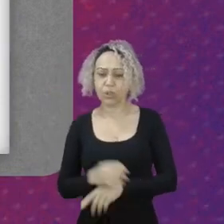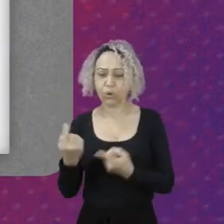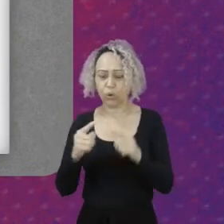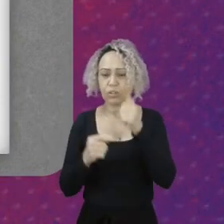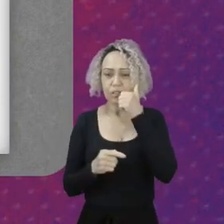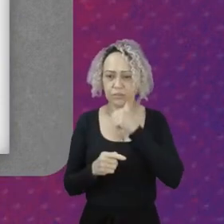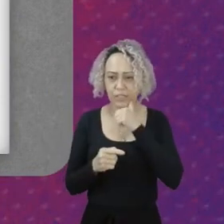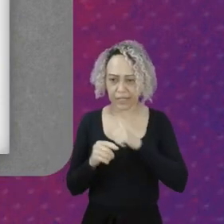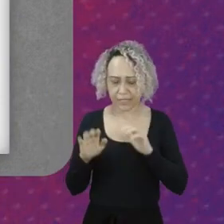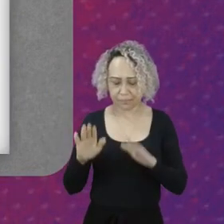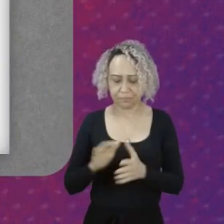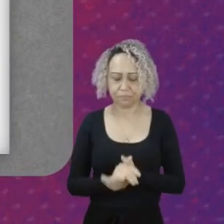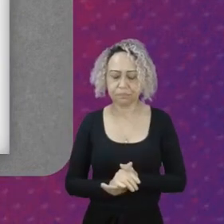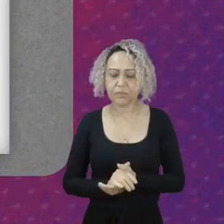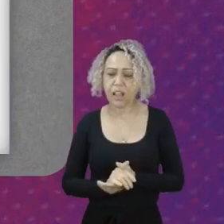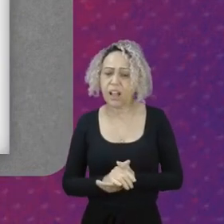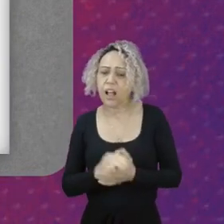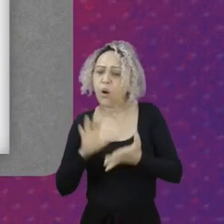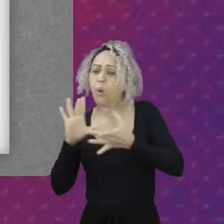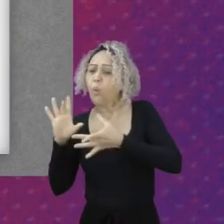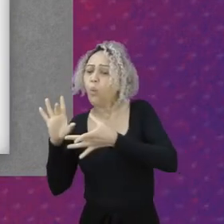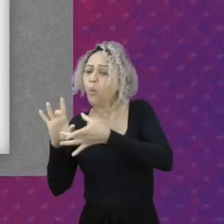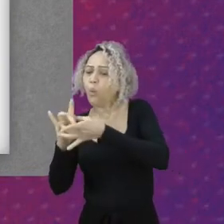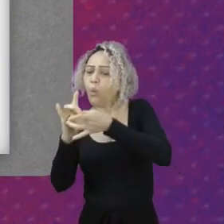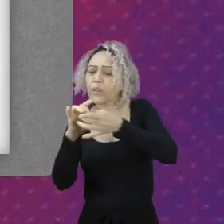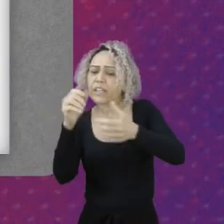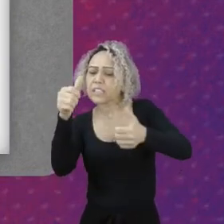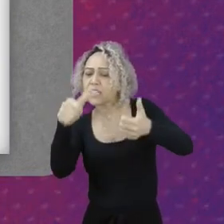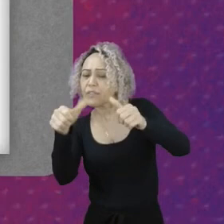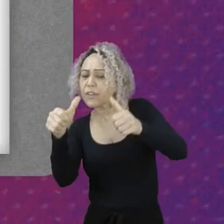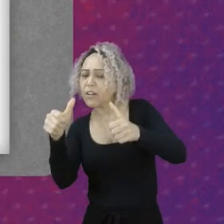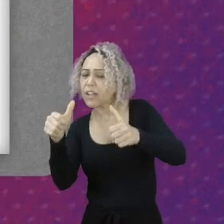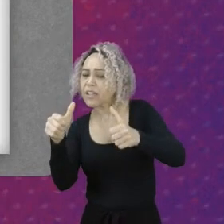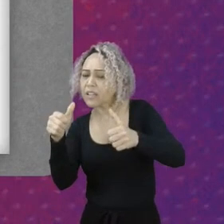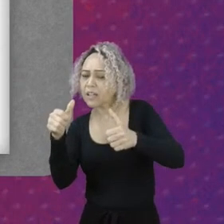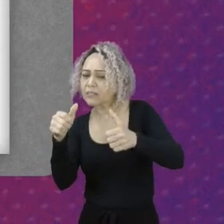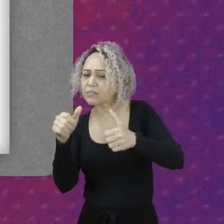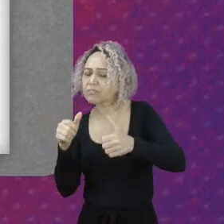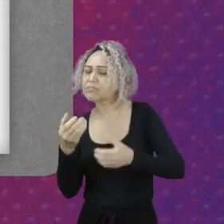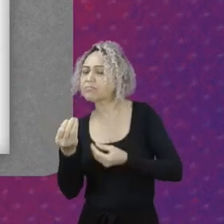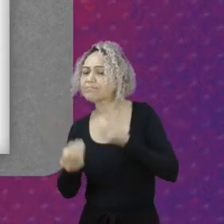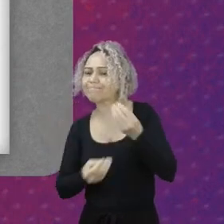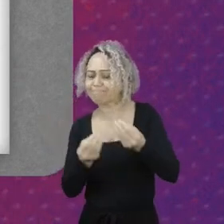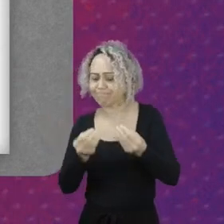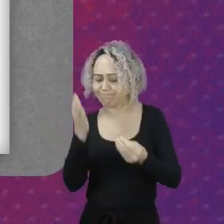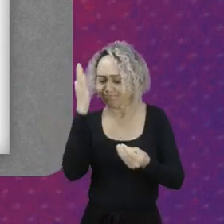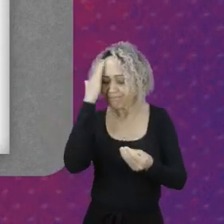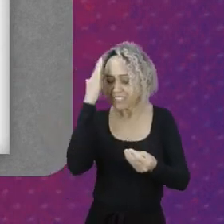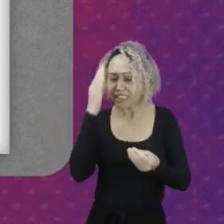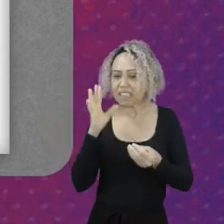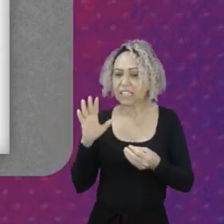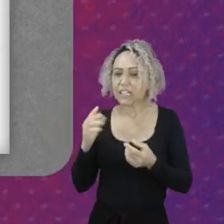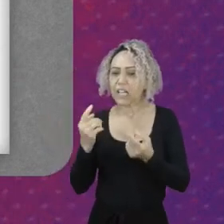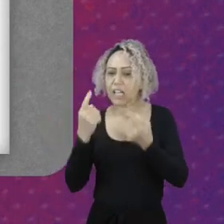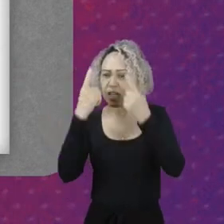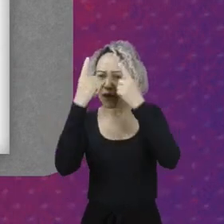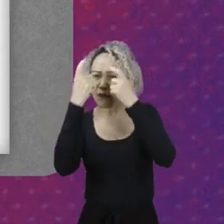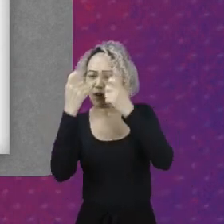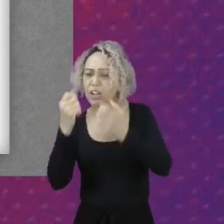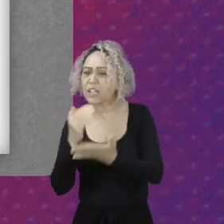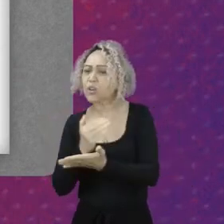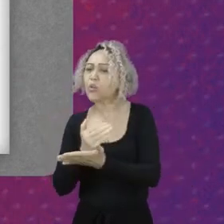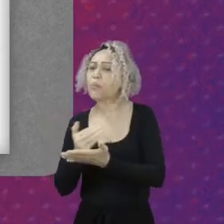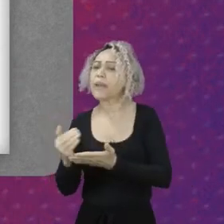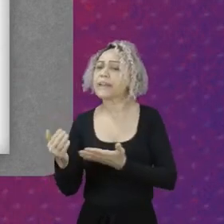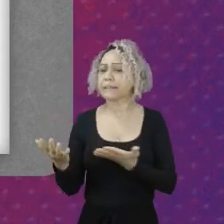o contexto da violência, a gente precisa compreender que inicialmente a violência ela não começa com o